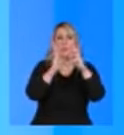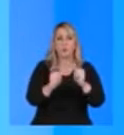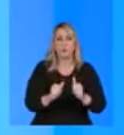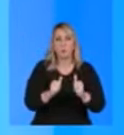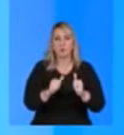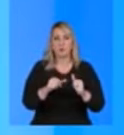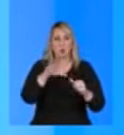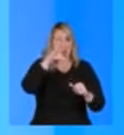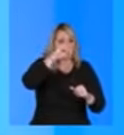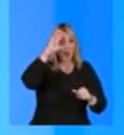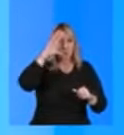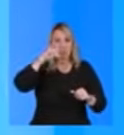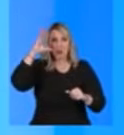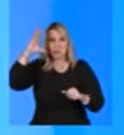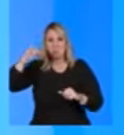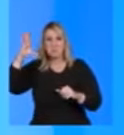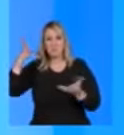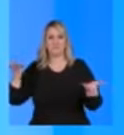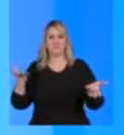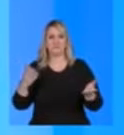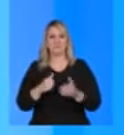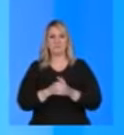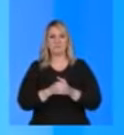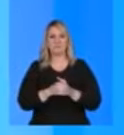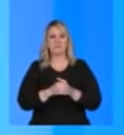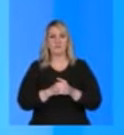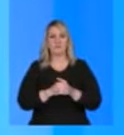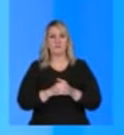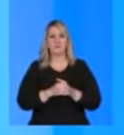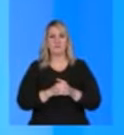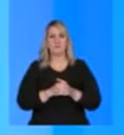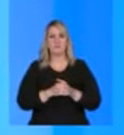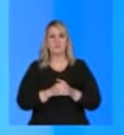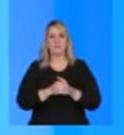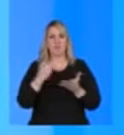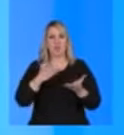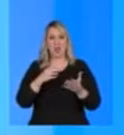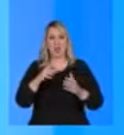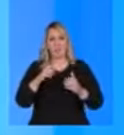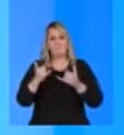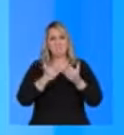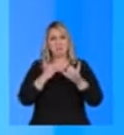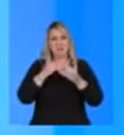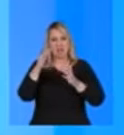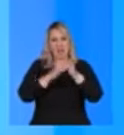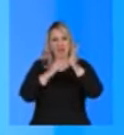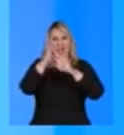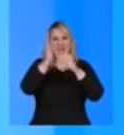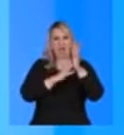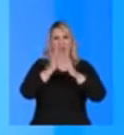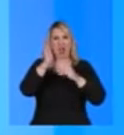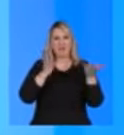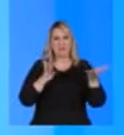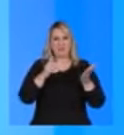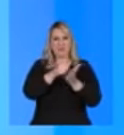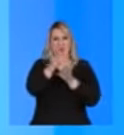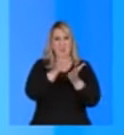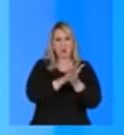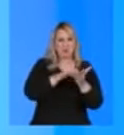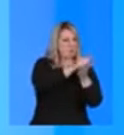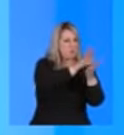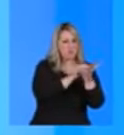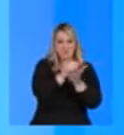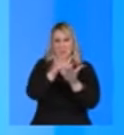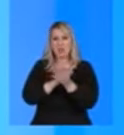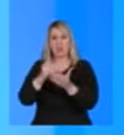Pardais que isso é uma tremenda de uma é uma tremenda de uma de uma indústria de multa sai multando todo mundo a torto à direita né